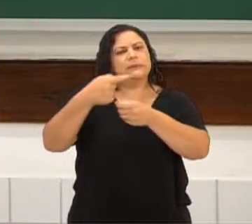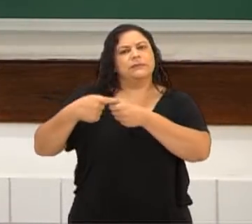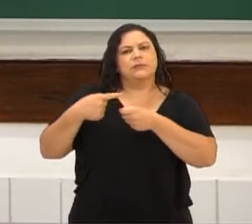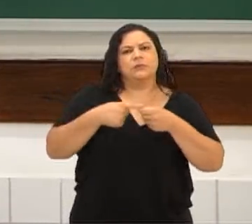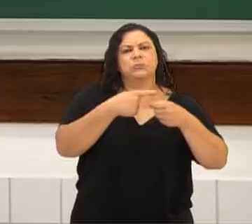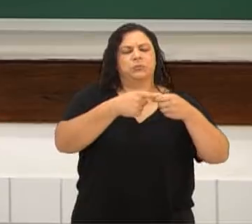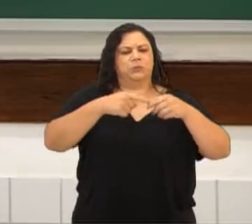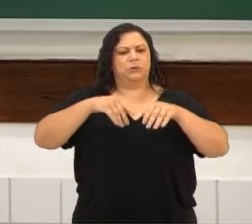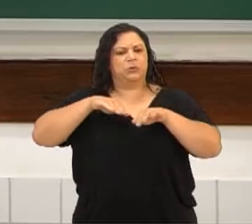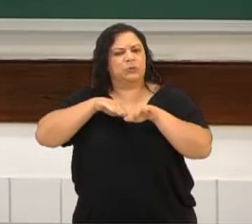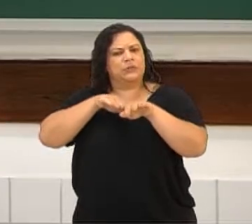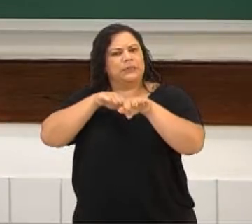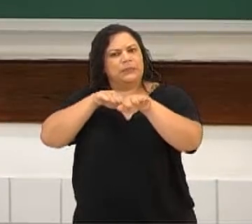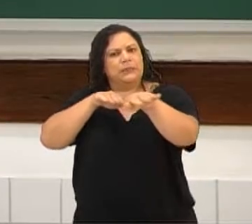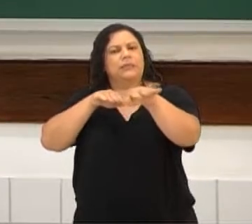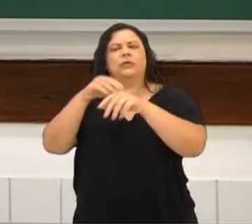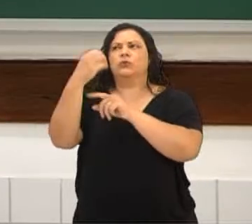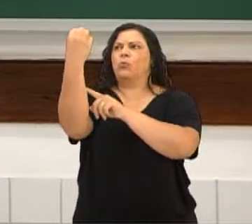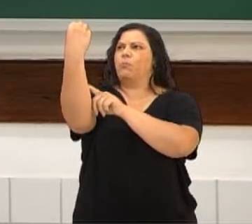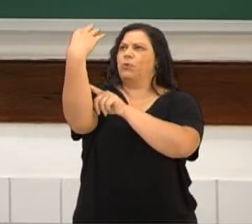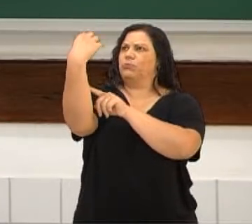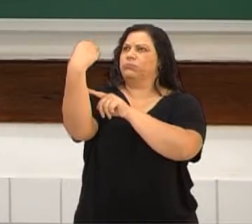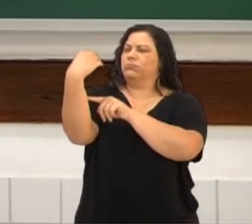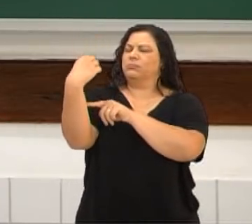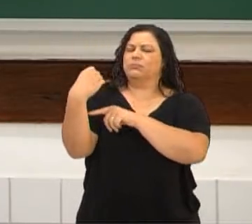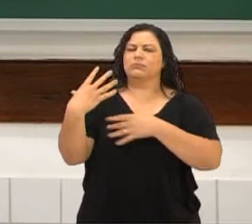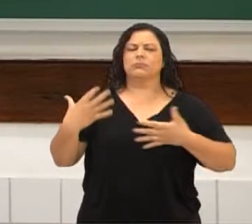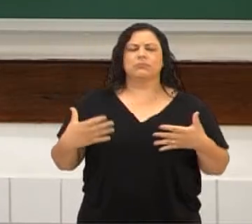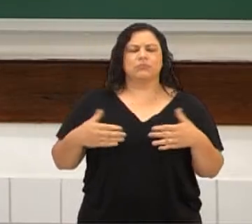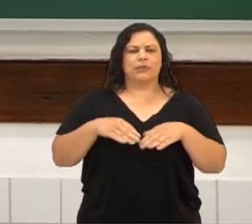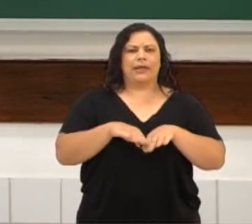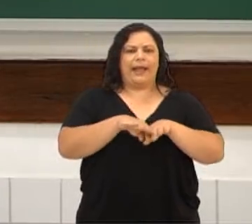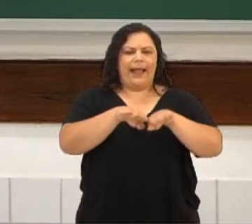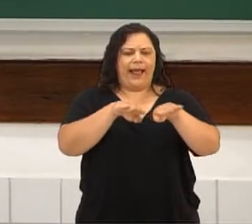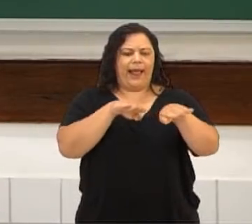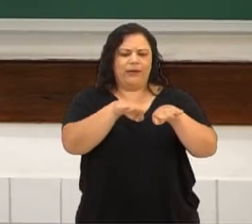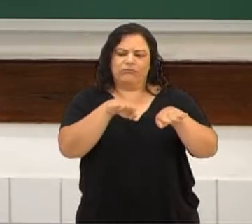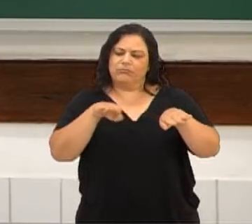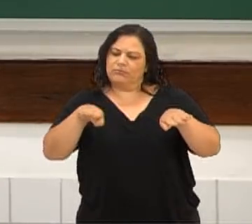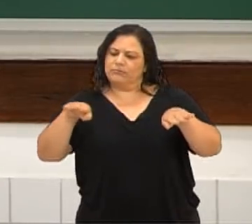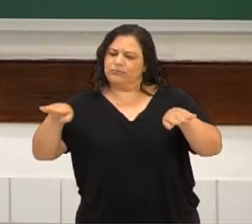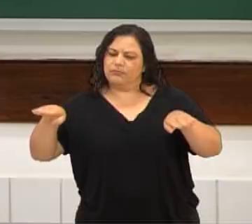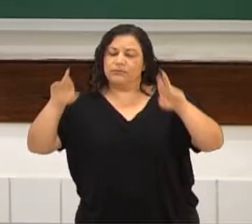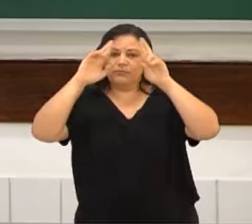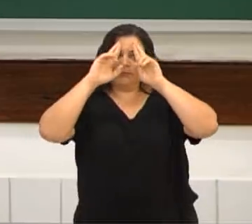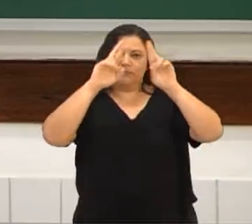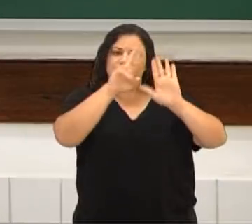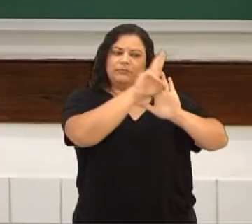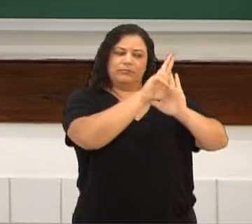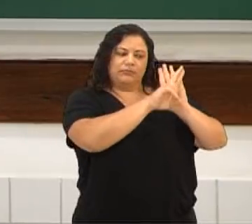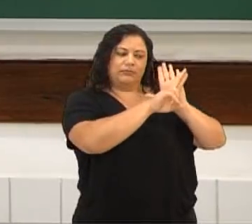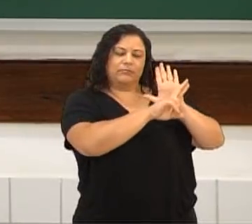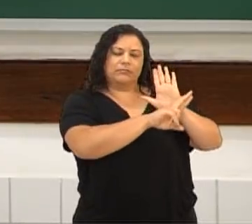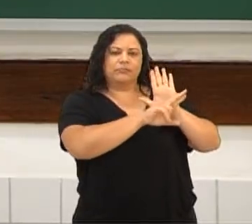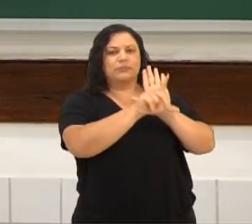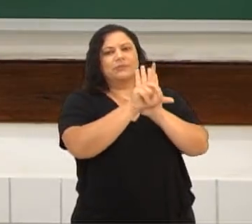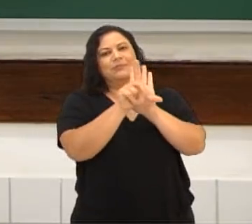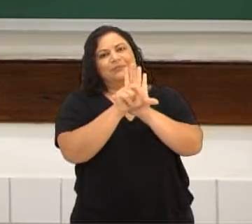do trânsito, semáforo, calçamento, área para estacionamento, respeito à regra de trânsito. Então, uma